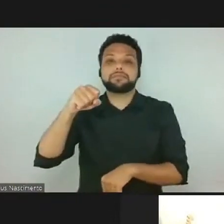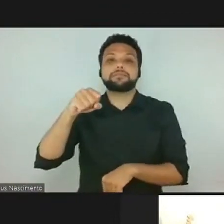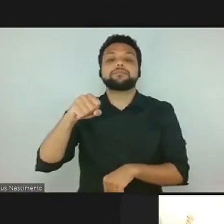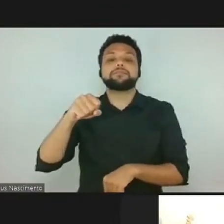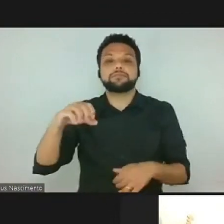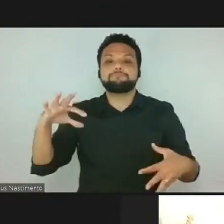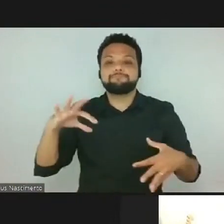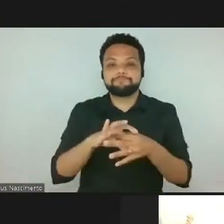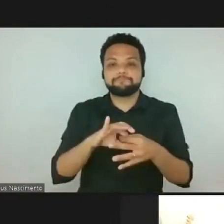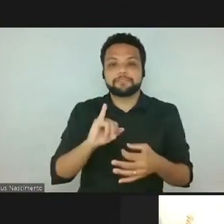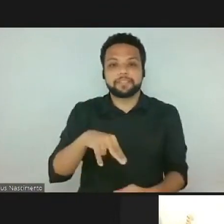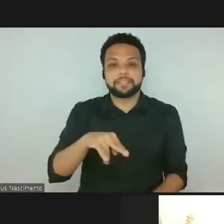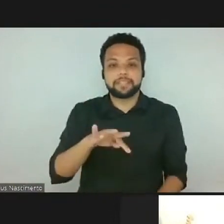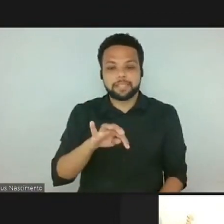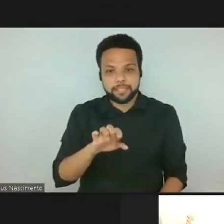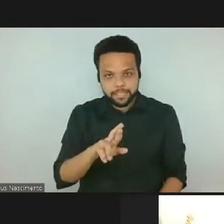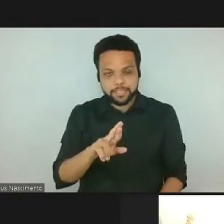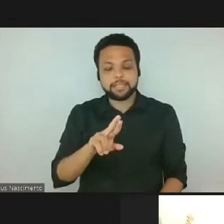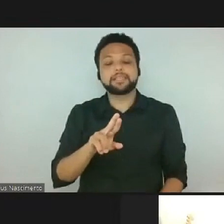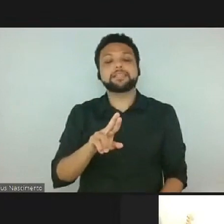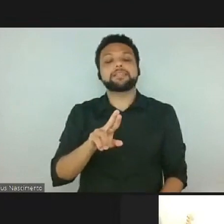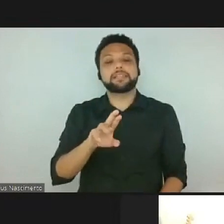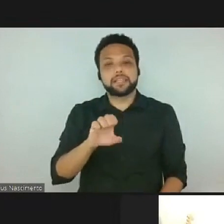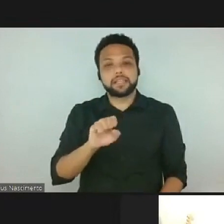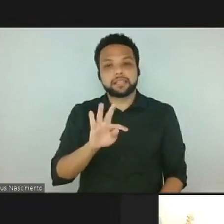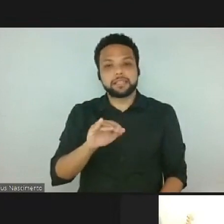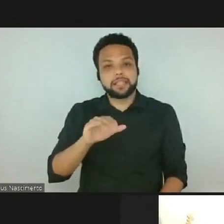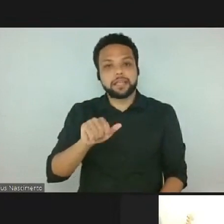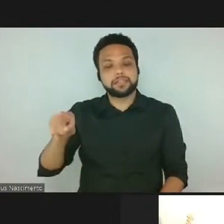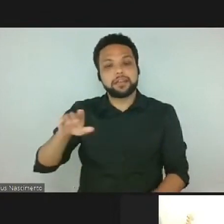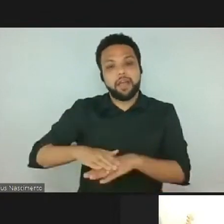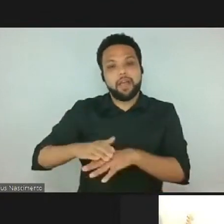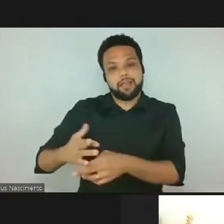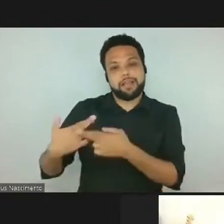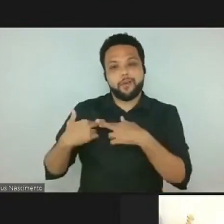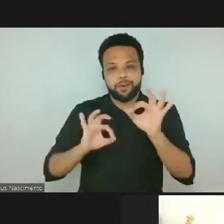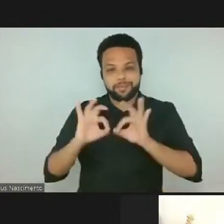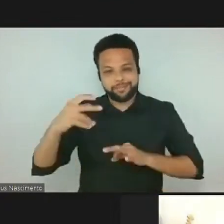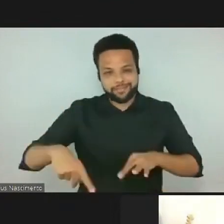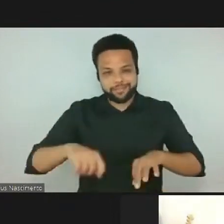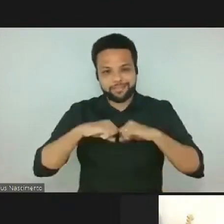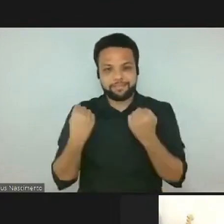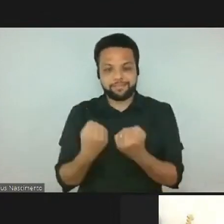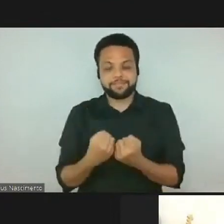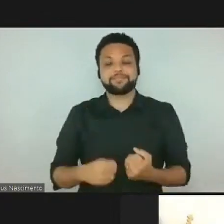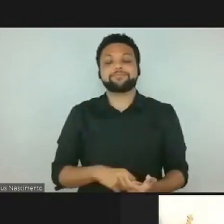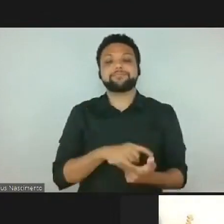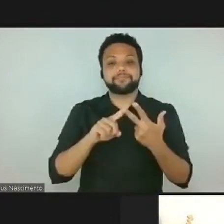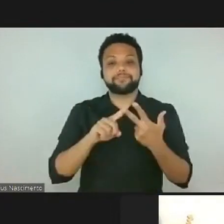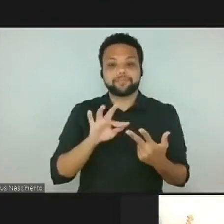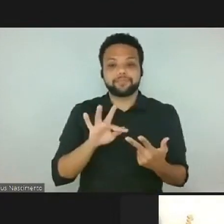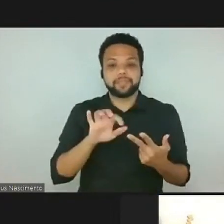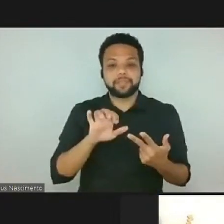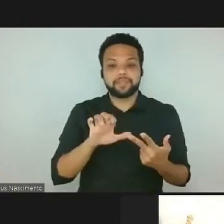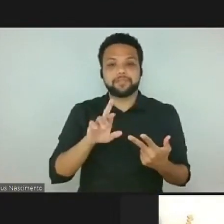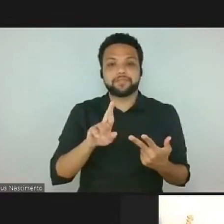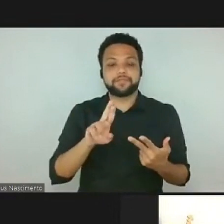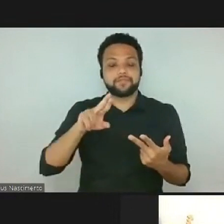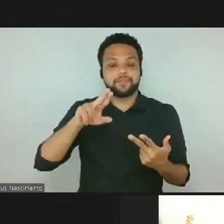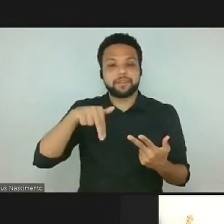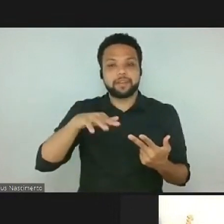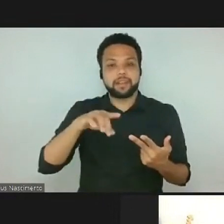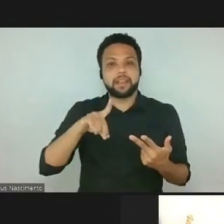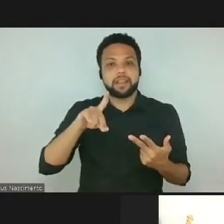da Arte, e uma das organizadoras do nosso simpósio. E o Fernando Chuide Menezes, que é